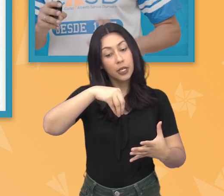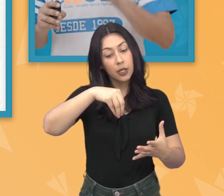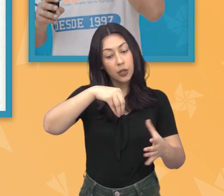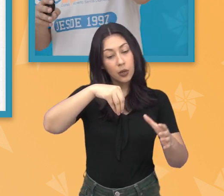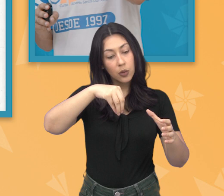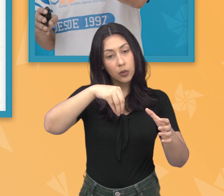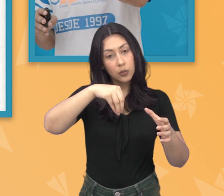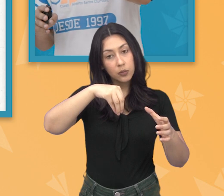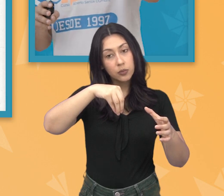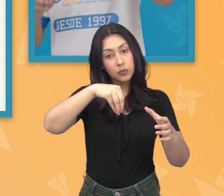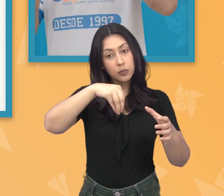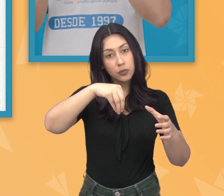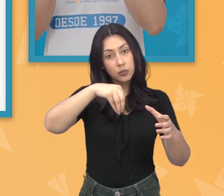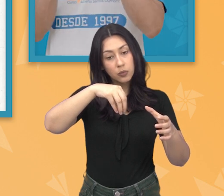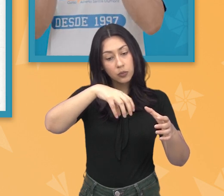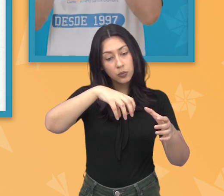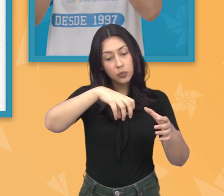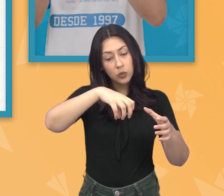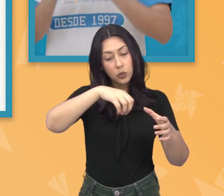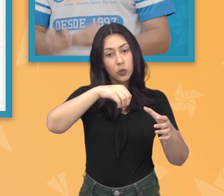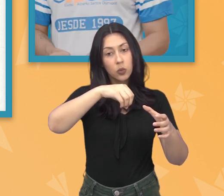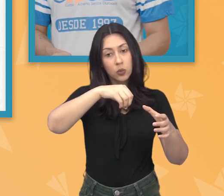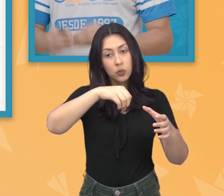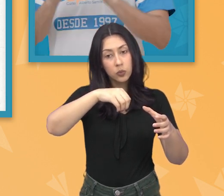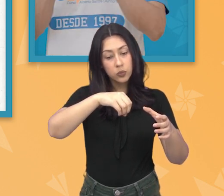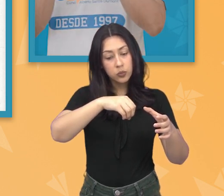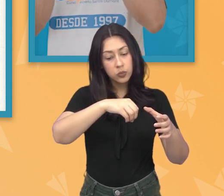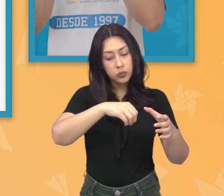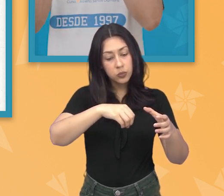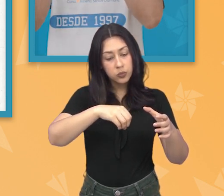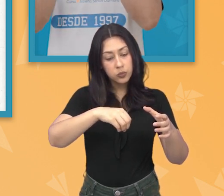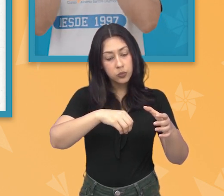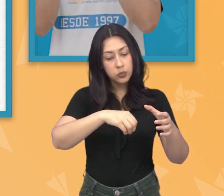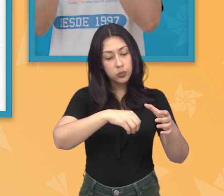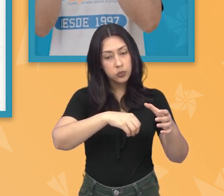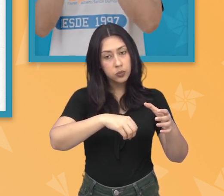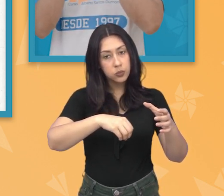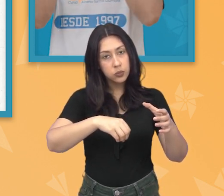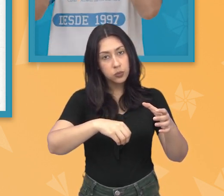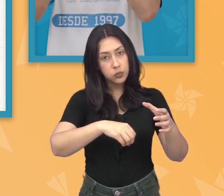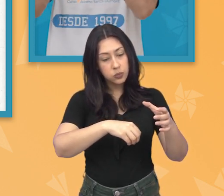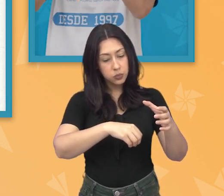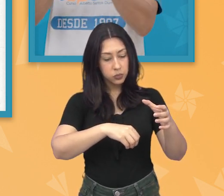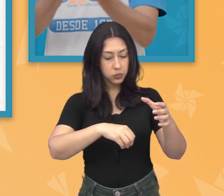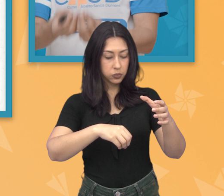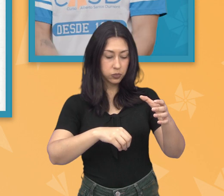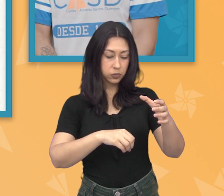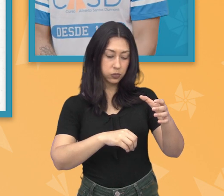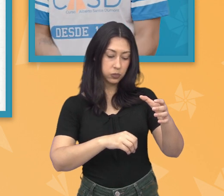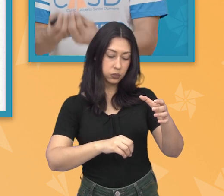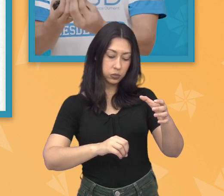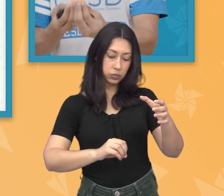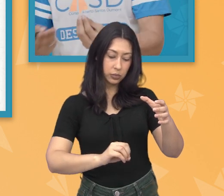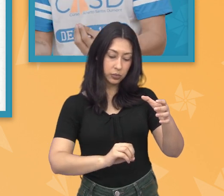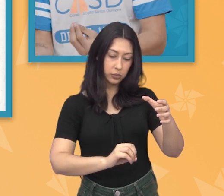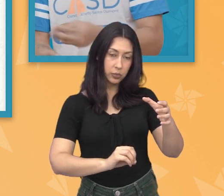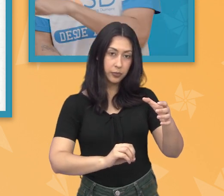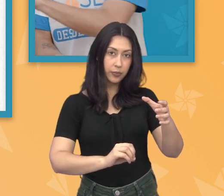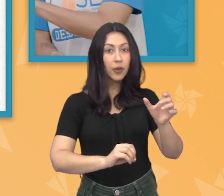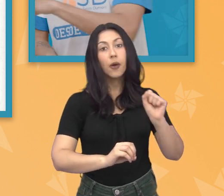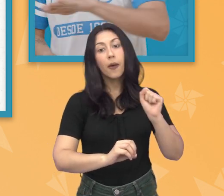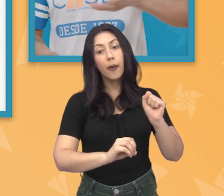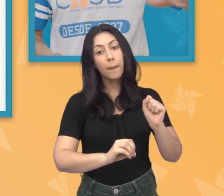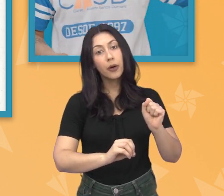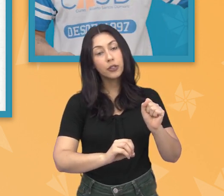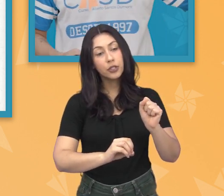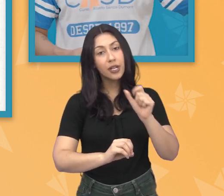esgoto. Elas vão reagir, se aglutinar e ficar mais, nesse caso, formando uma substância, uma molécula mais densa que a água. Ela se decanta,